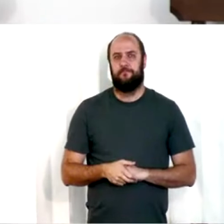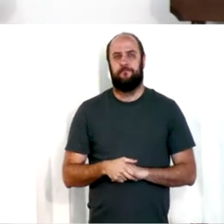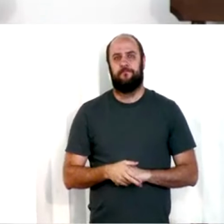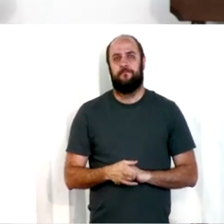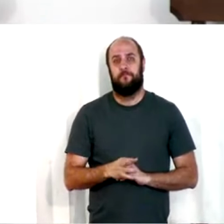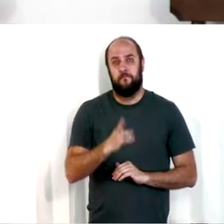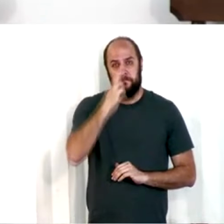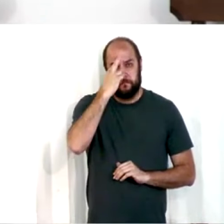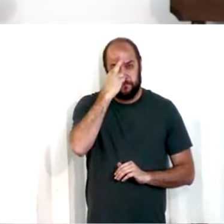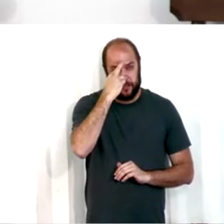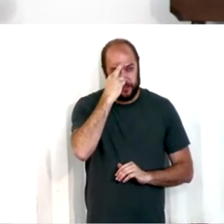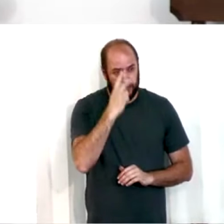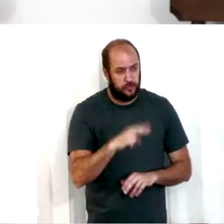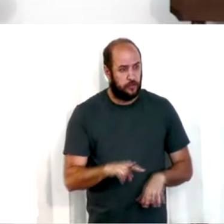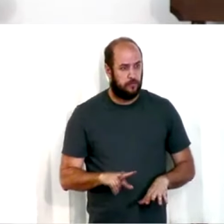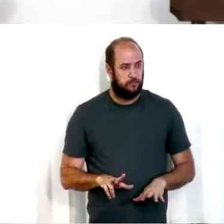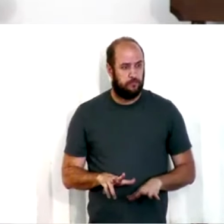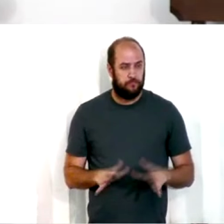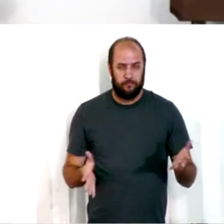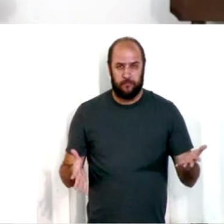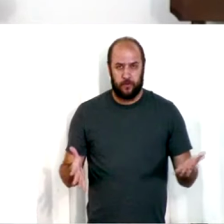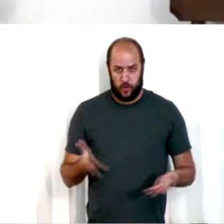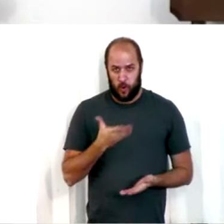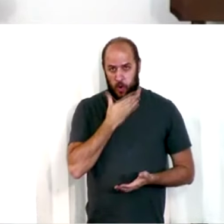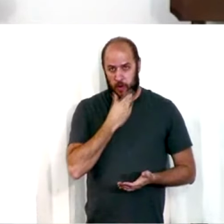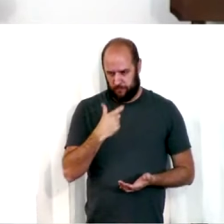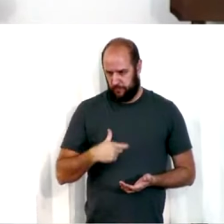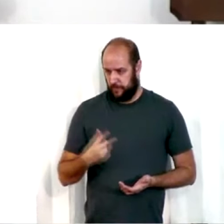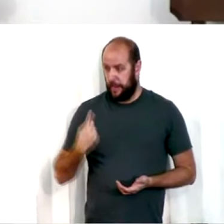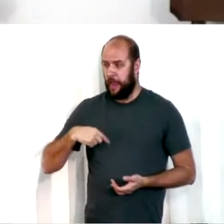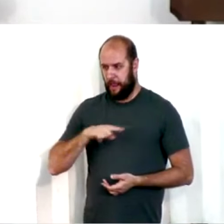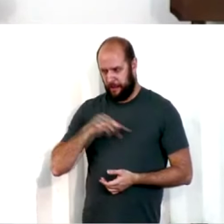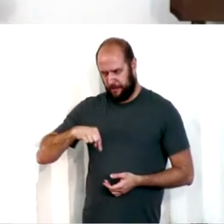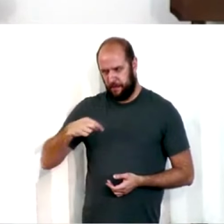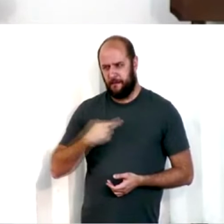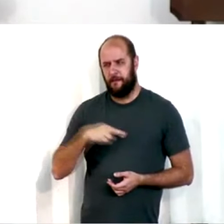seu Banks olhou para a visita e falou: nós somos religiosos aqui em casa.